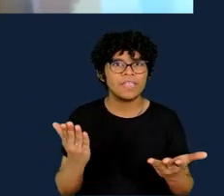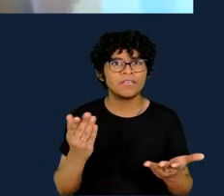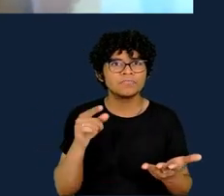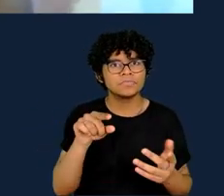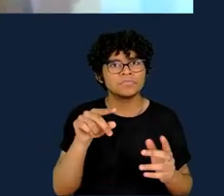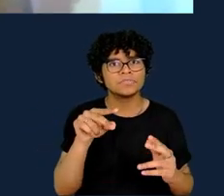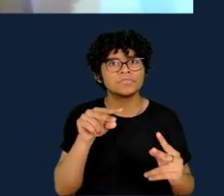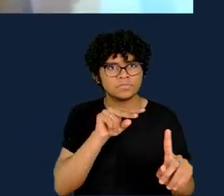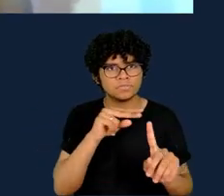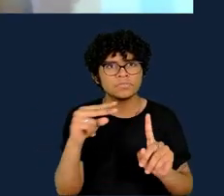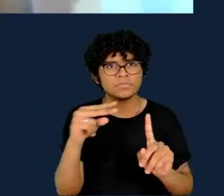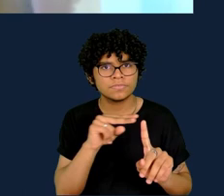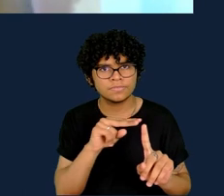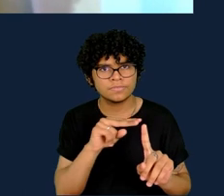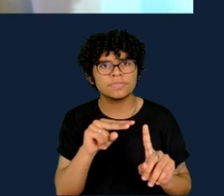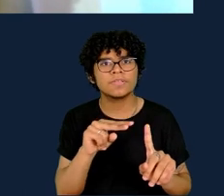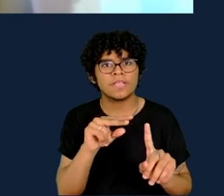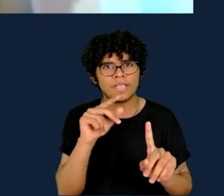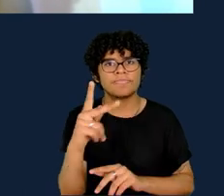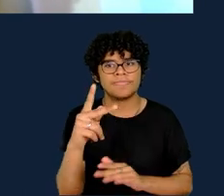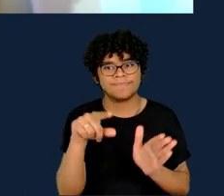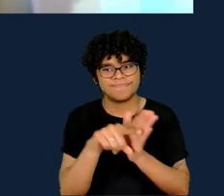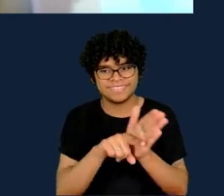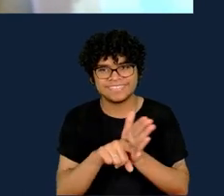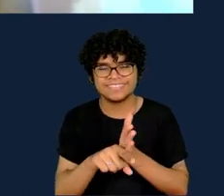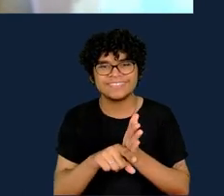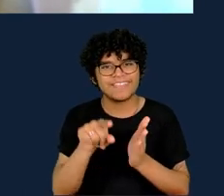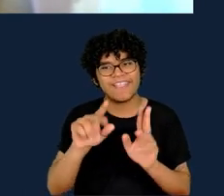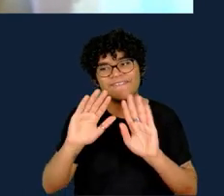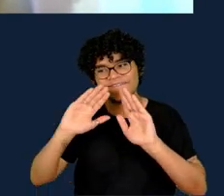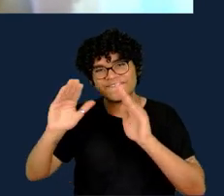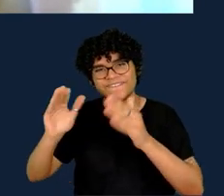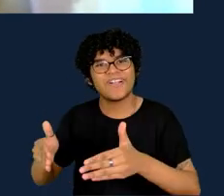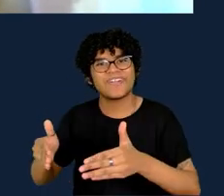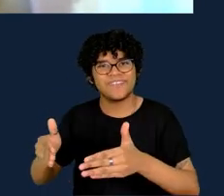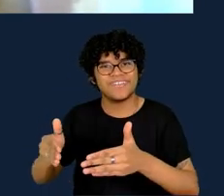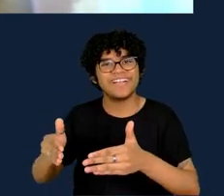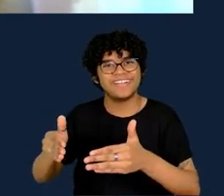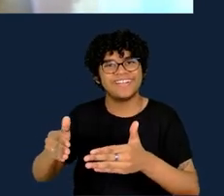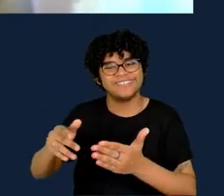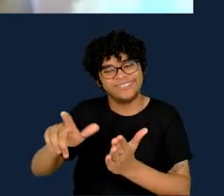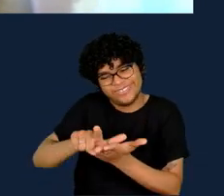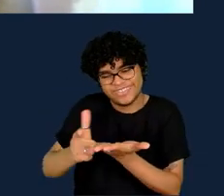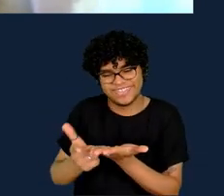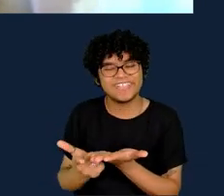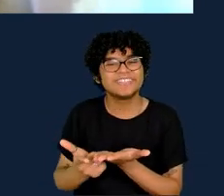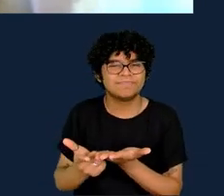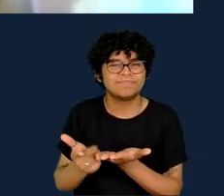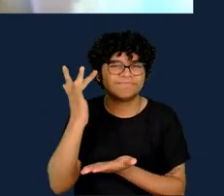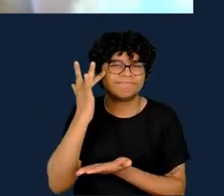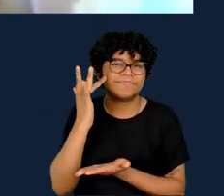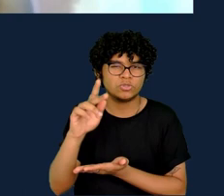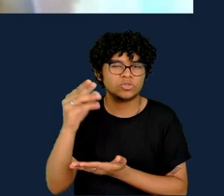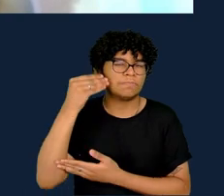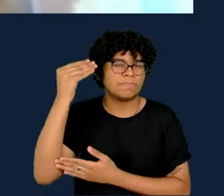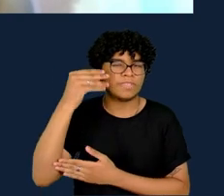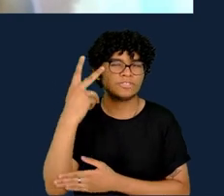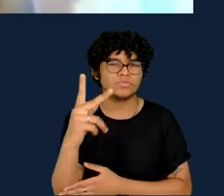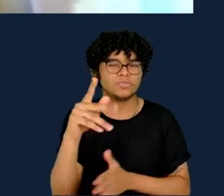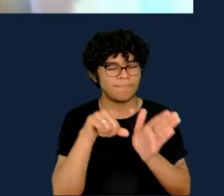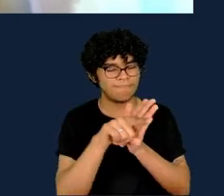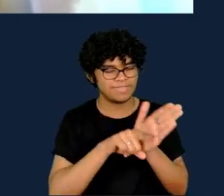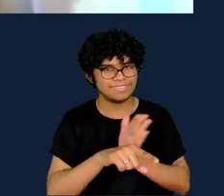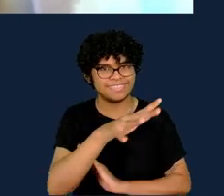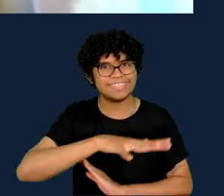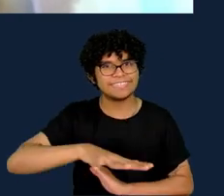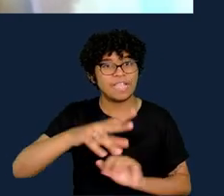interessante como pesquisadora, olhando para o jornalismo, né? E também, acho que a sua experiência como pesquisadora indígena